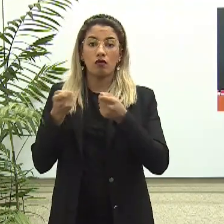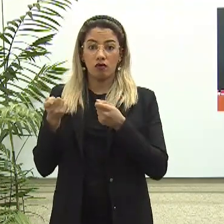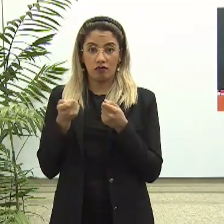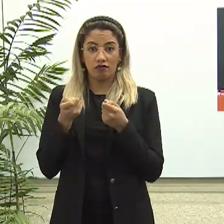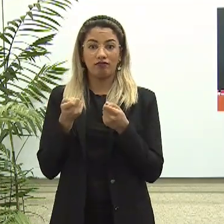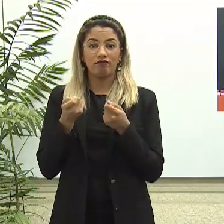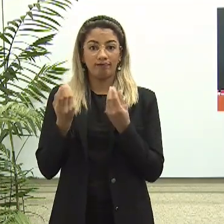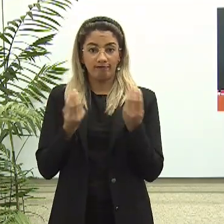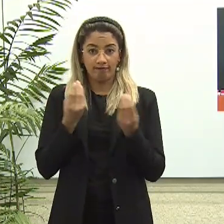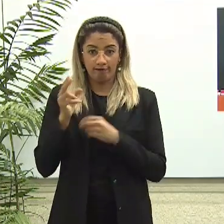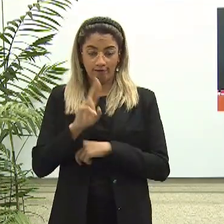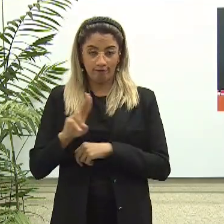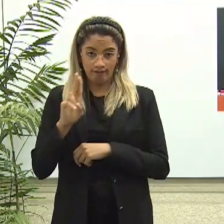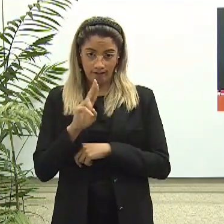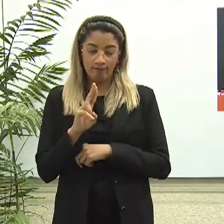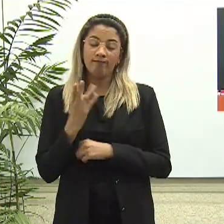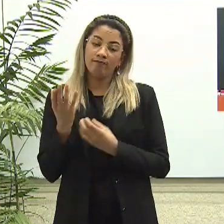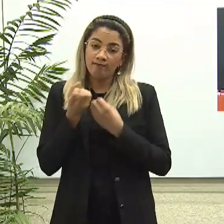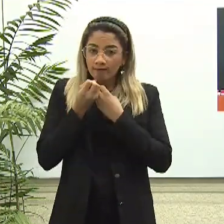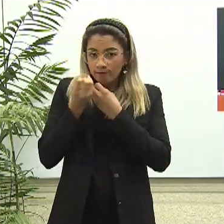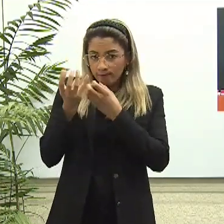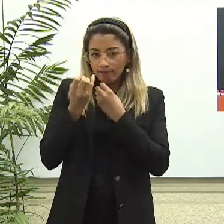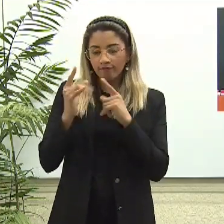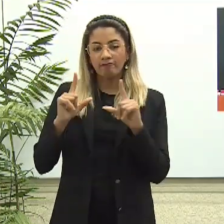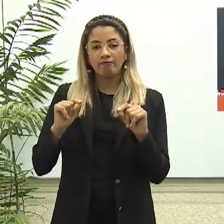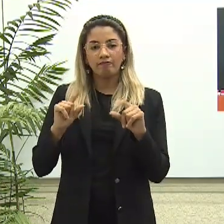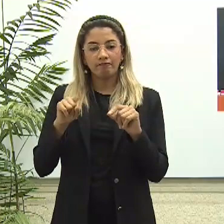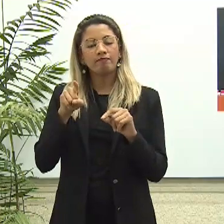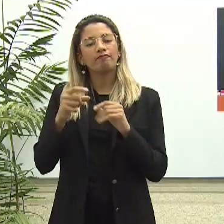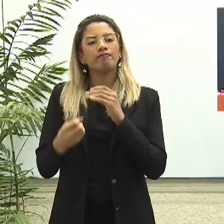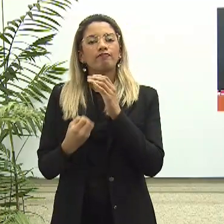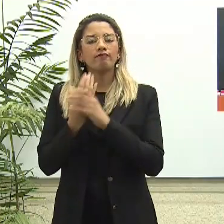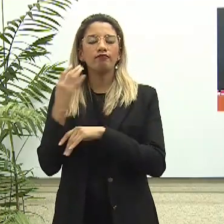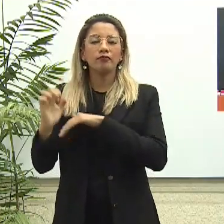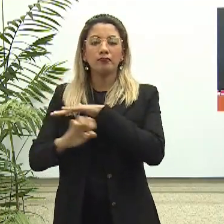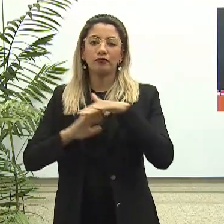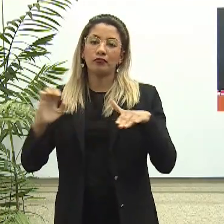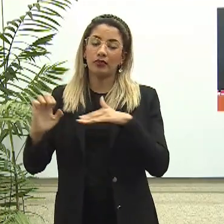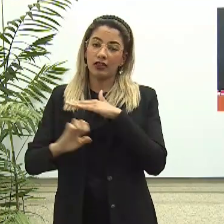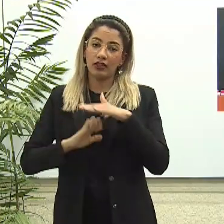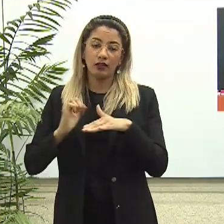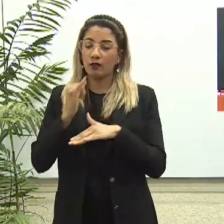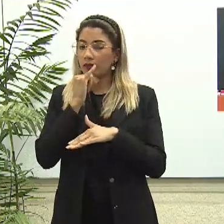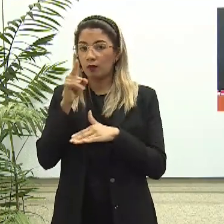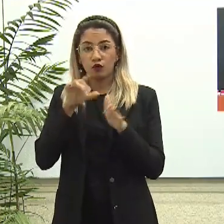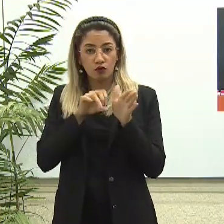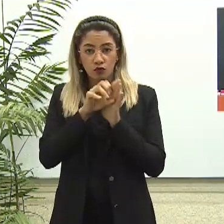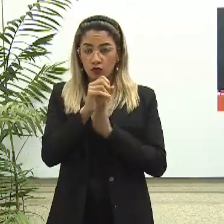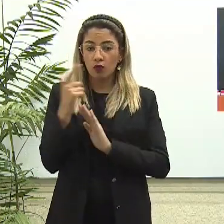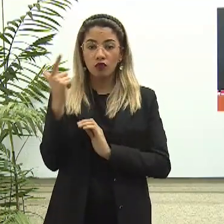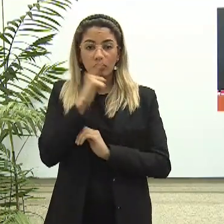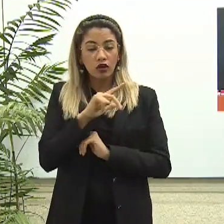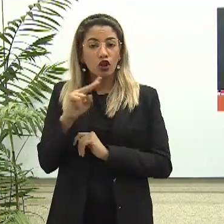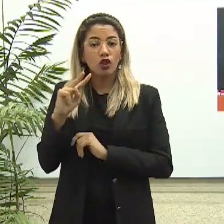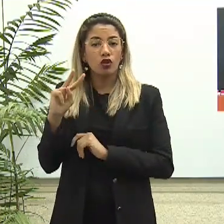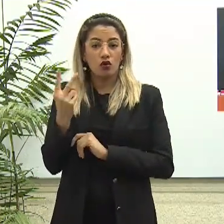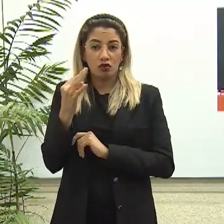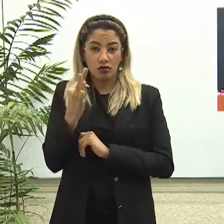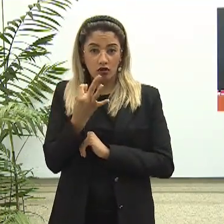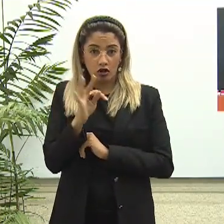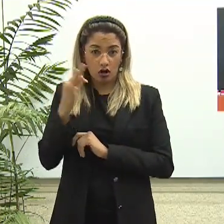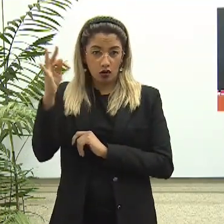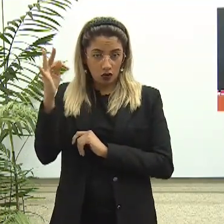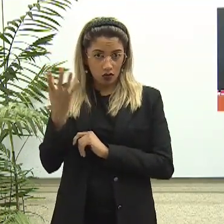esses dados é o que fez uma empresa como o Google valer mais de 2 trilhões de dólares O que que ela vende para nós